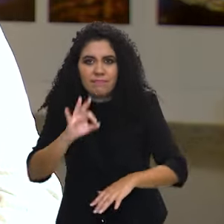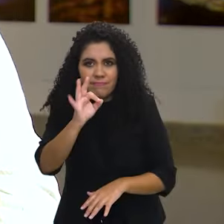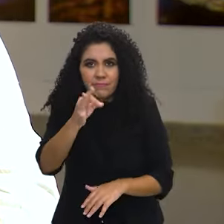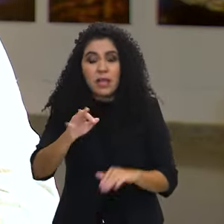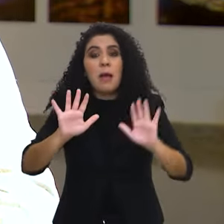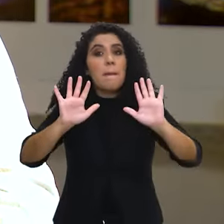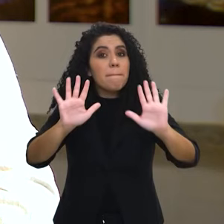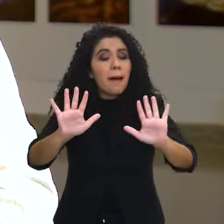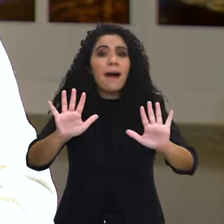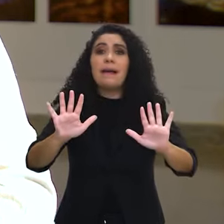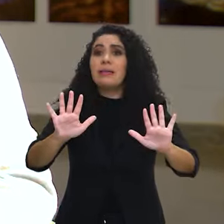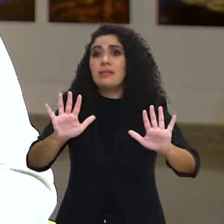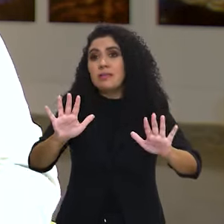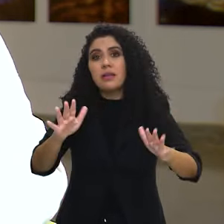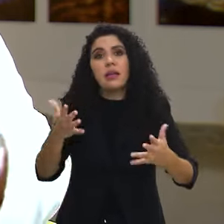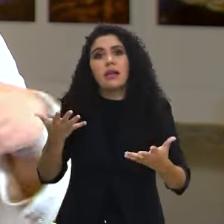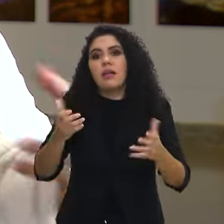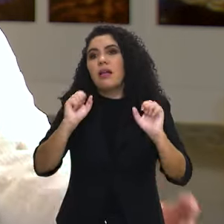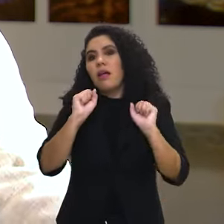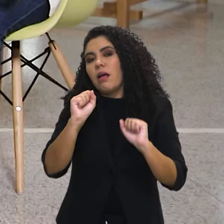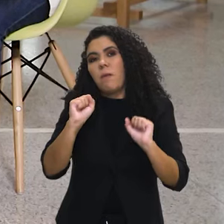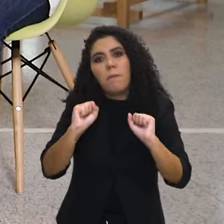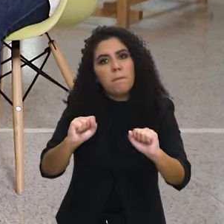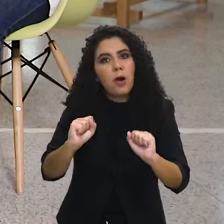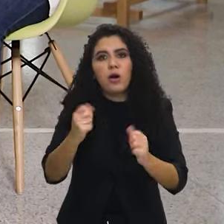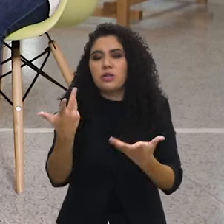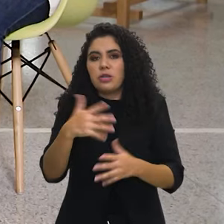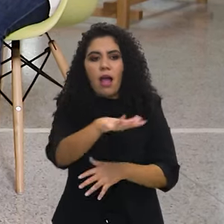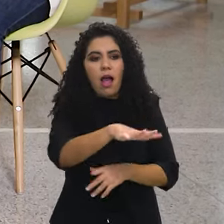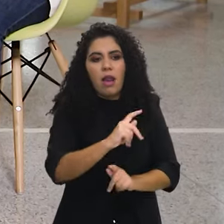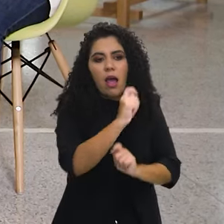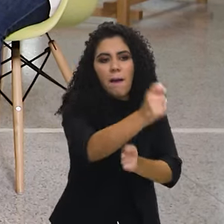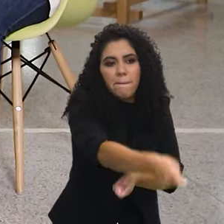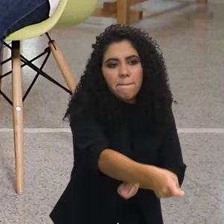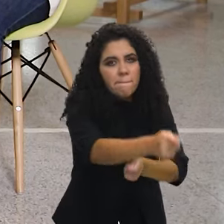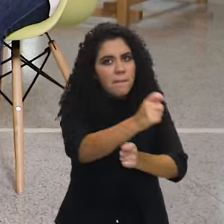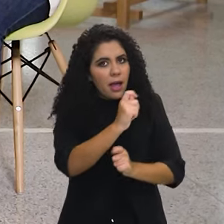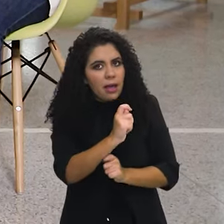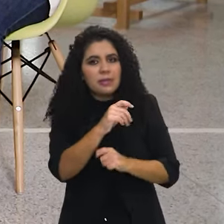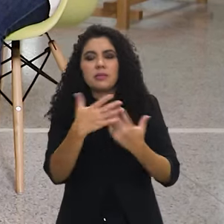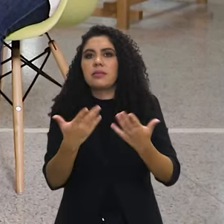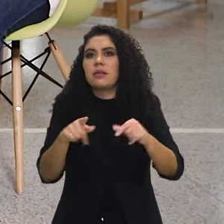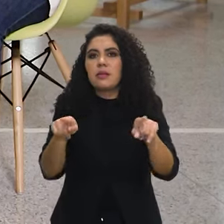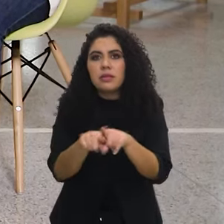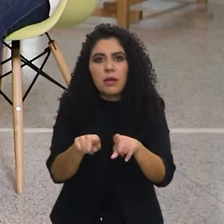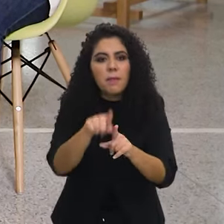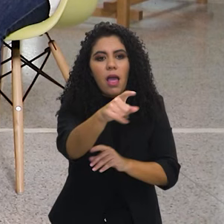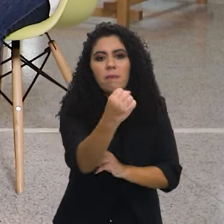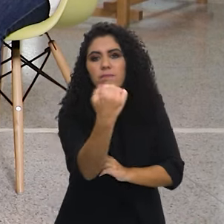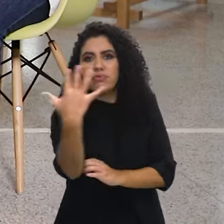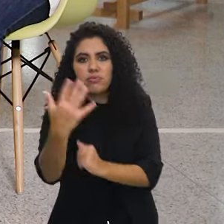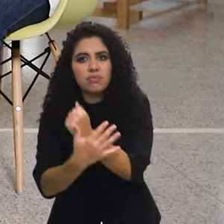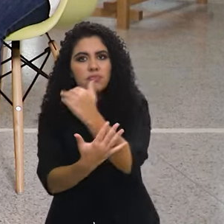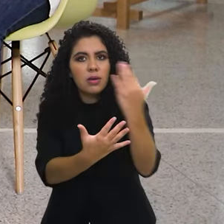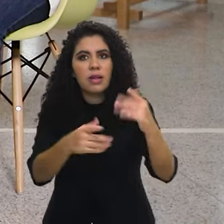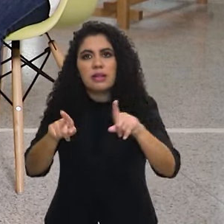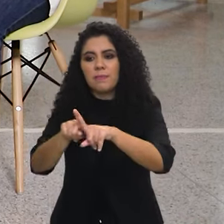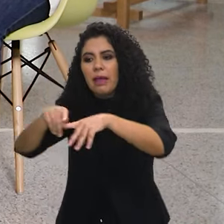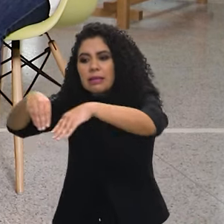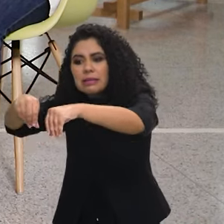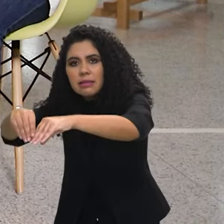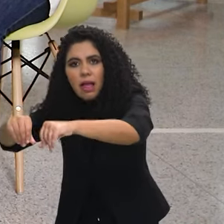protegem o meio ambiente né seja através da Pesca seja através do meio do próprio meio ambiente da